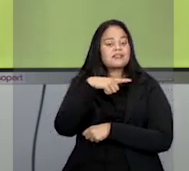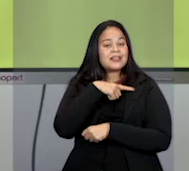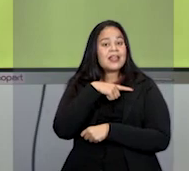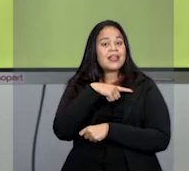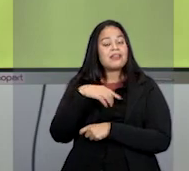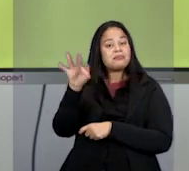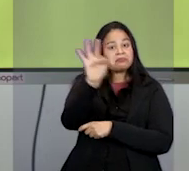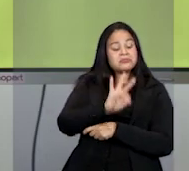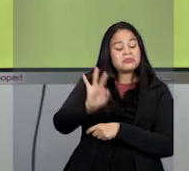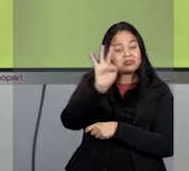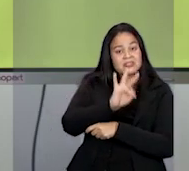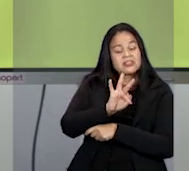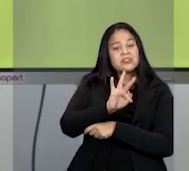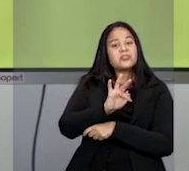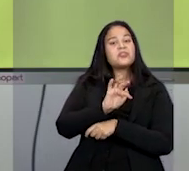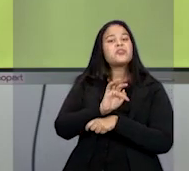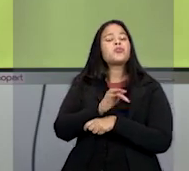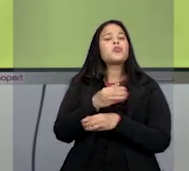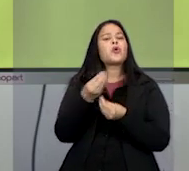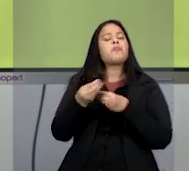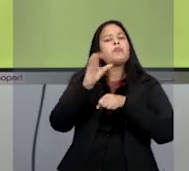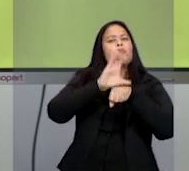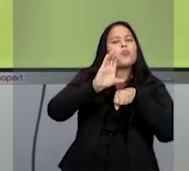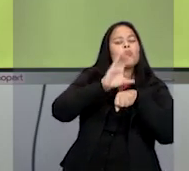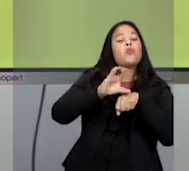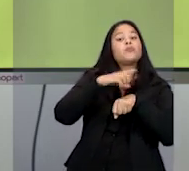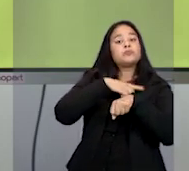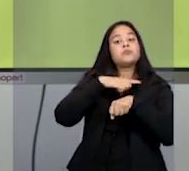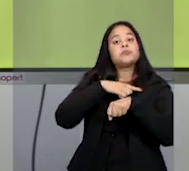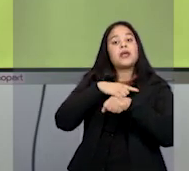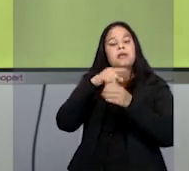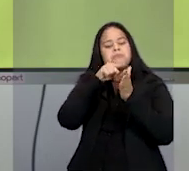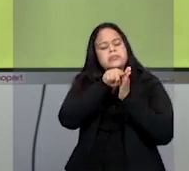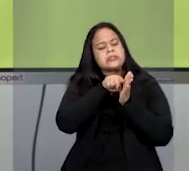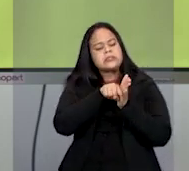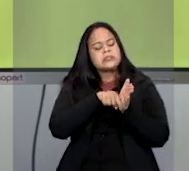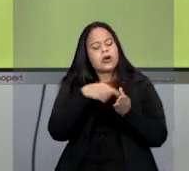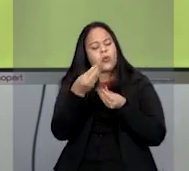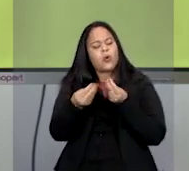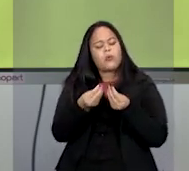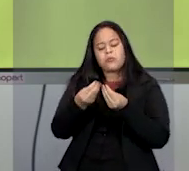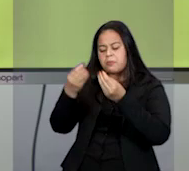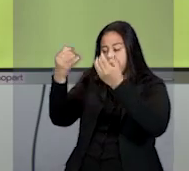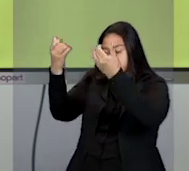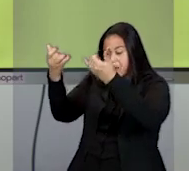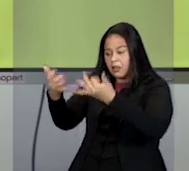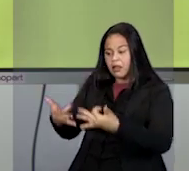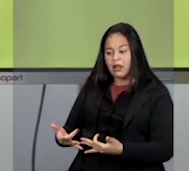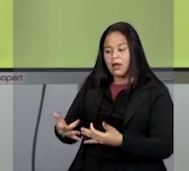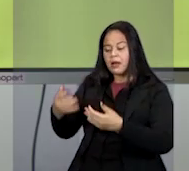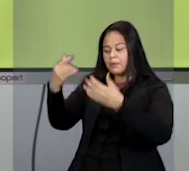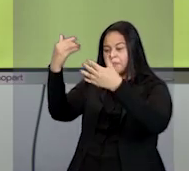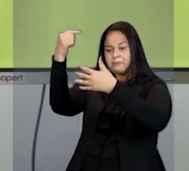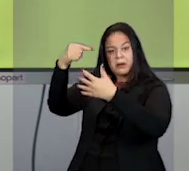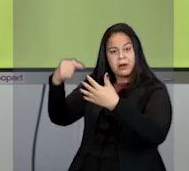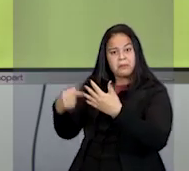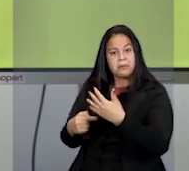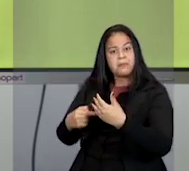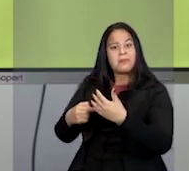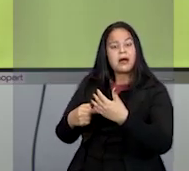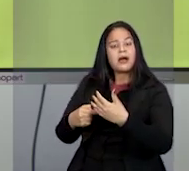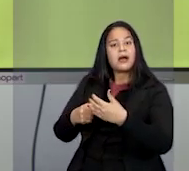já empregam esse tipo de cursos, né, que já tem esse tipo de curso lá, que oferece para poder qualificar essa mão de